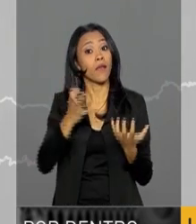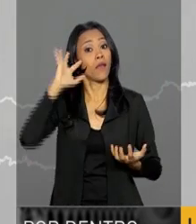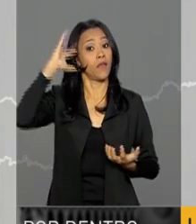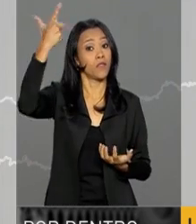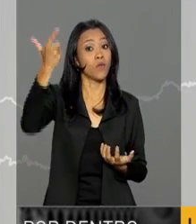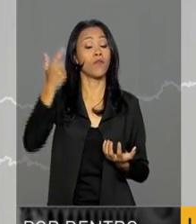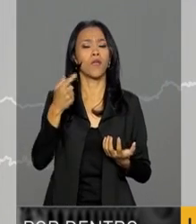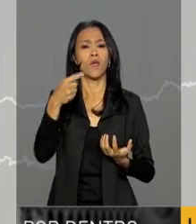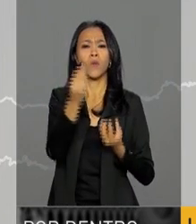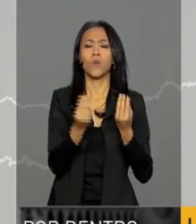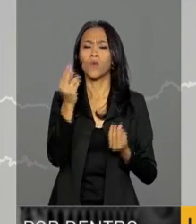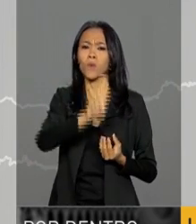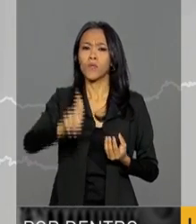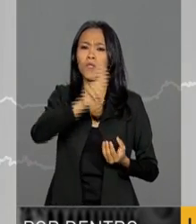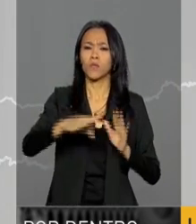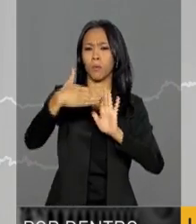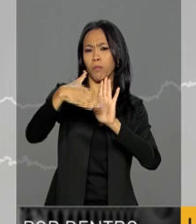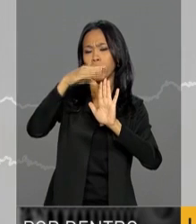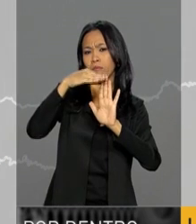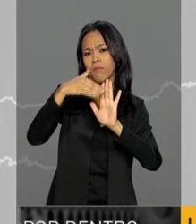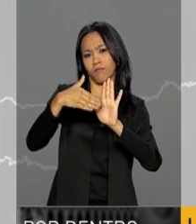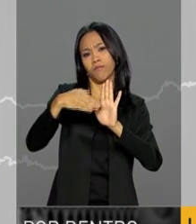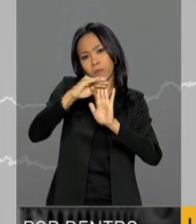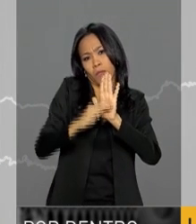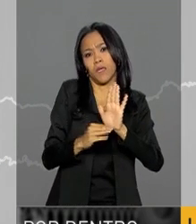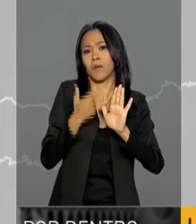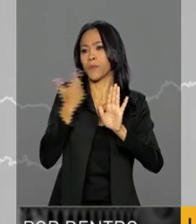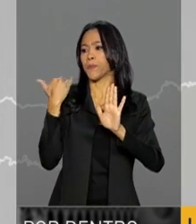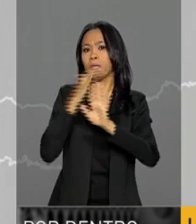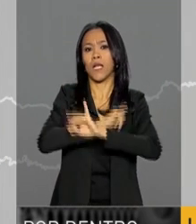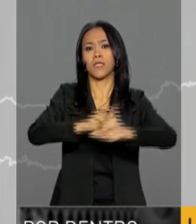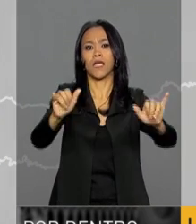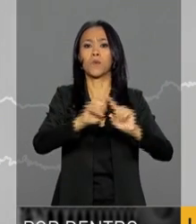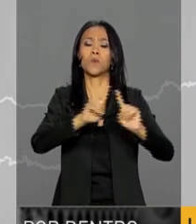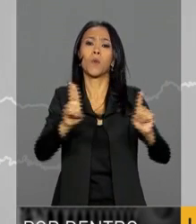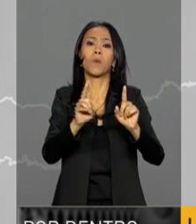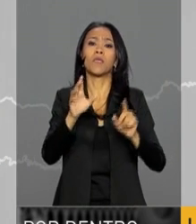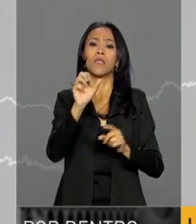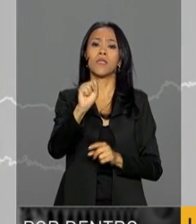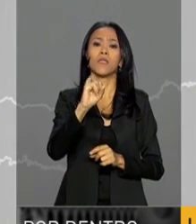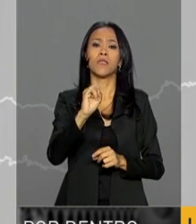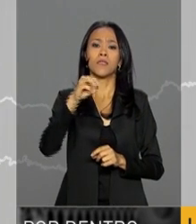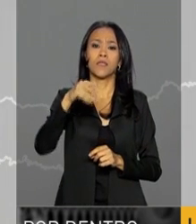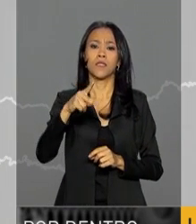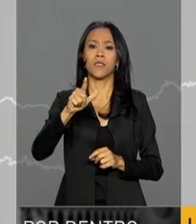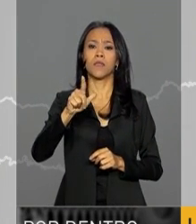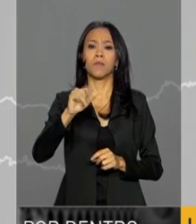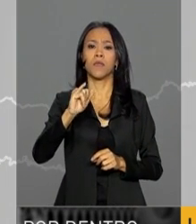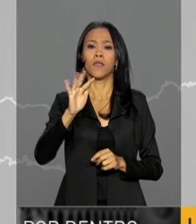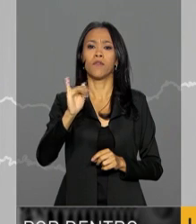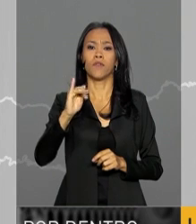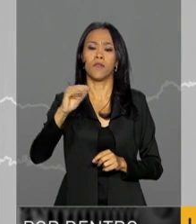simplifique uma ferramenta lançada há uma semana com o objetivo de melhorar a eficiência dos serviços públicos prestados aos